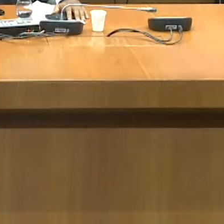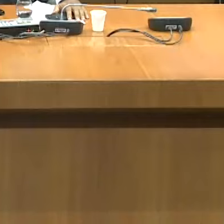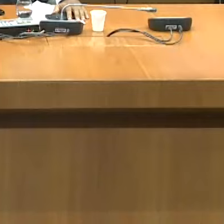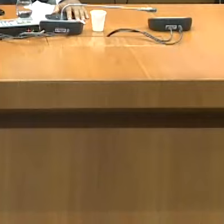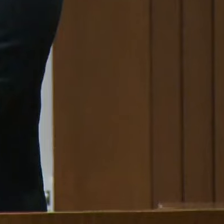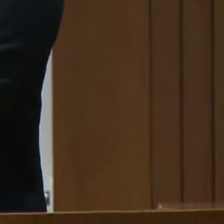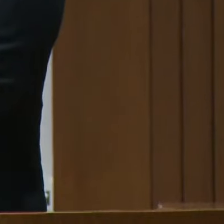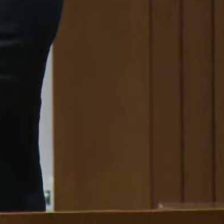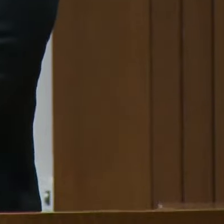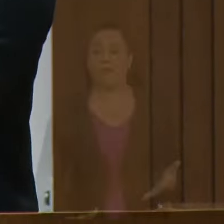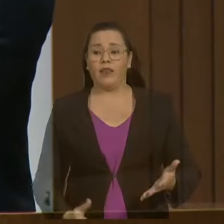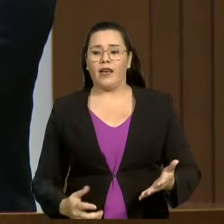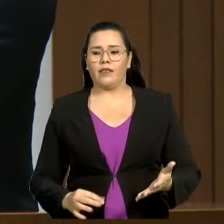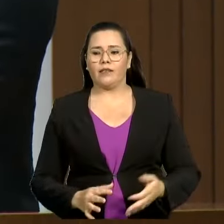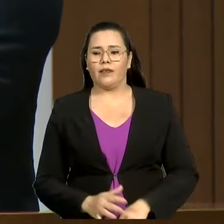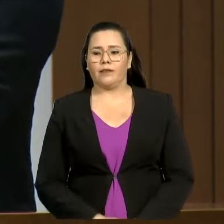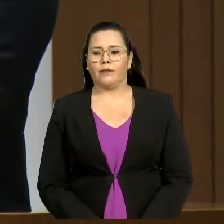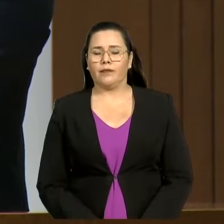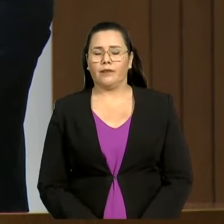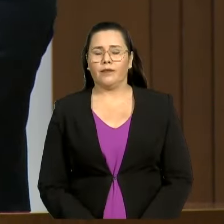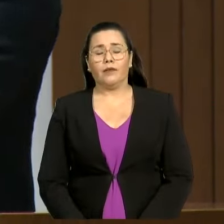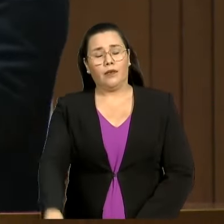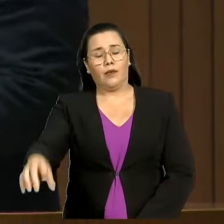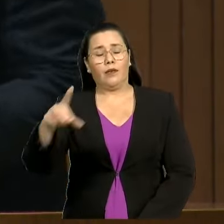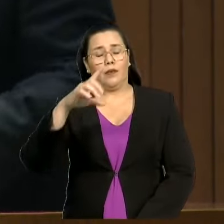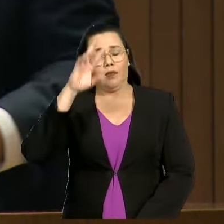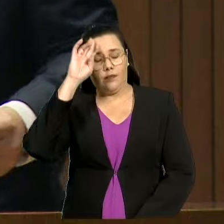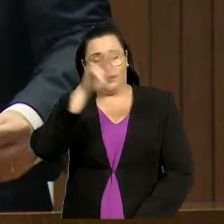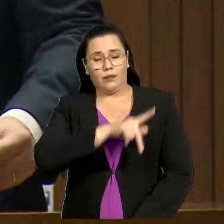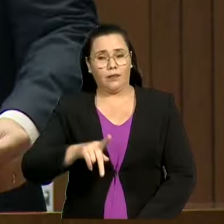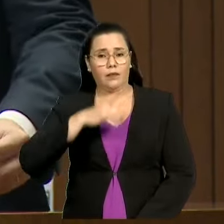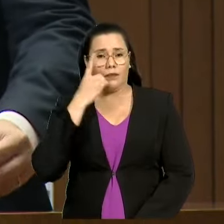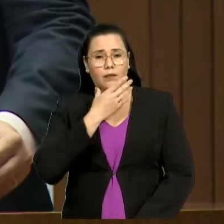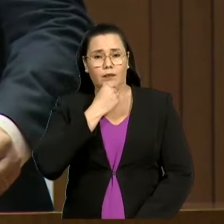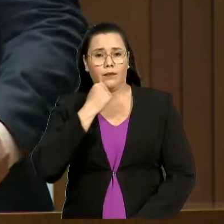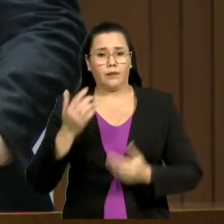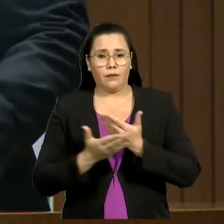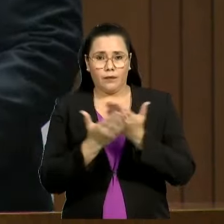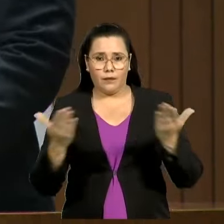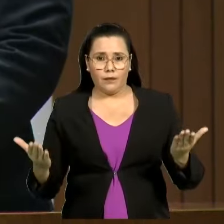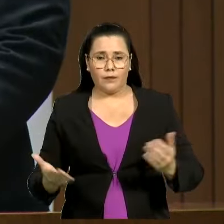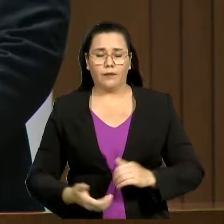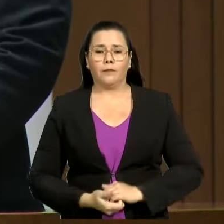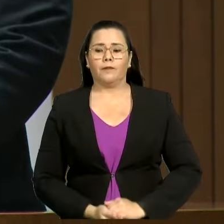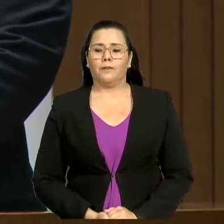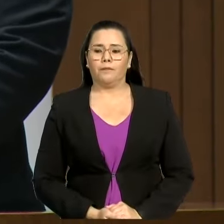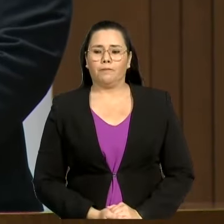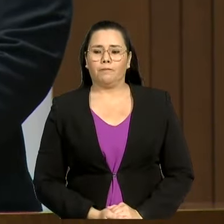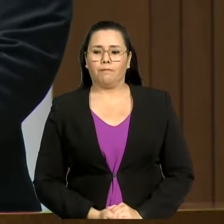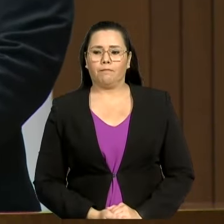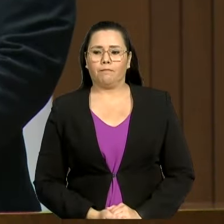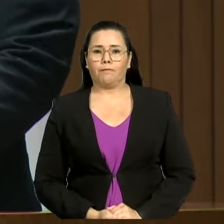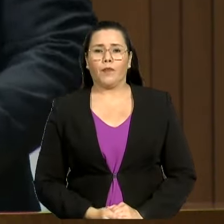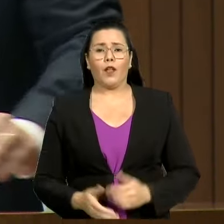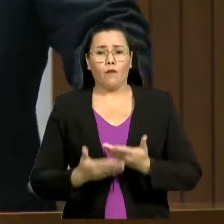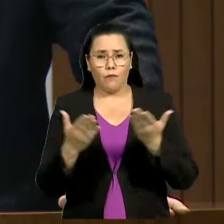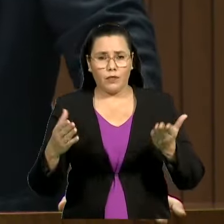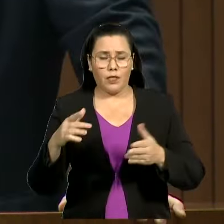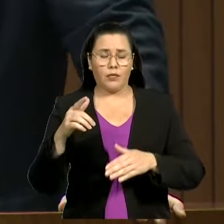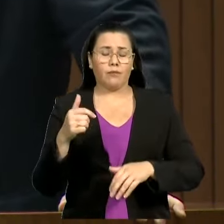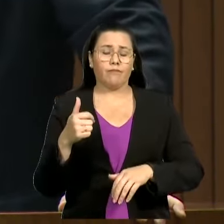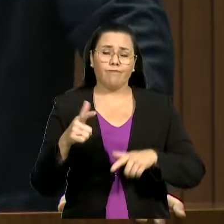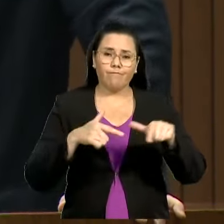Excelentíssima senhora presidente, senhores deputados, senhoras deputadas, membros da imprensa, pessoas que nos